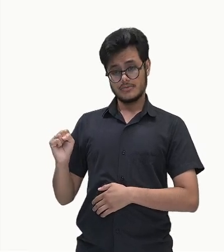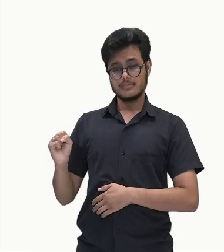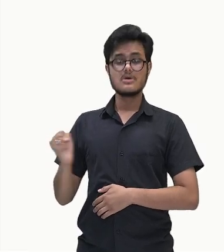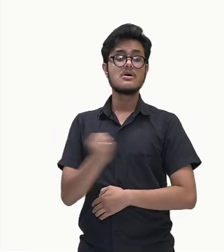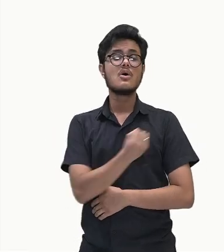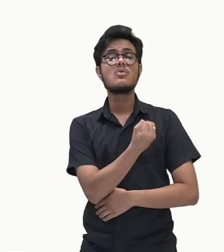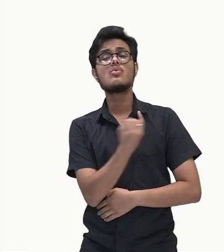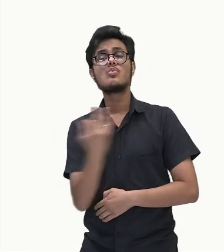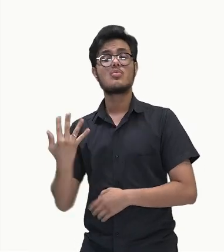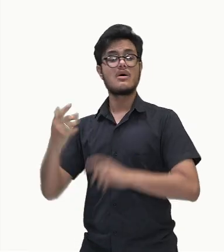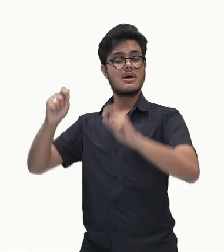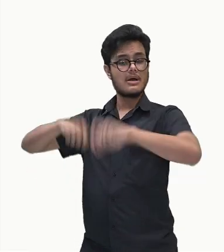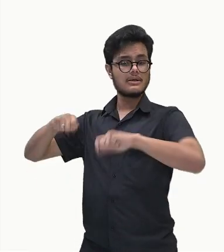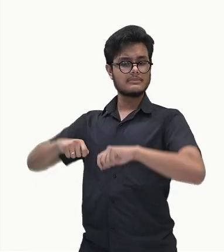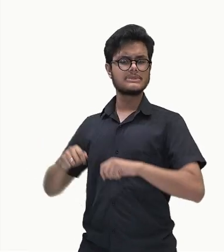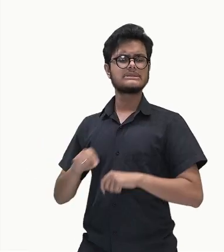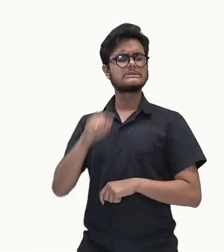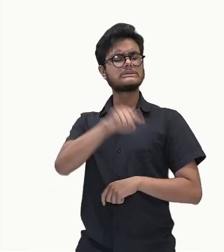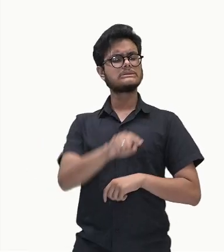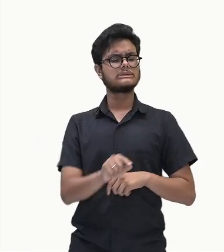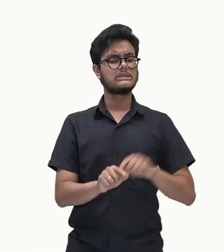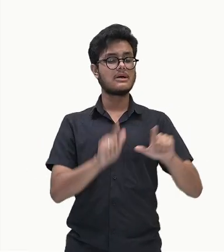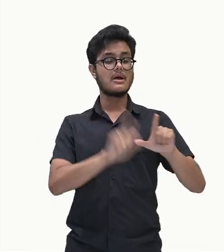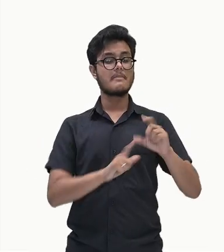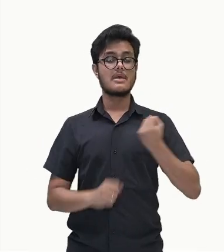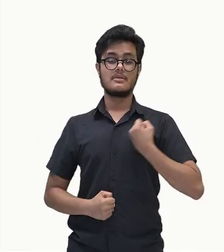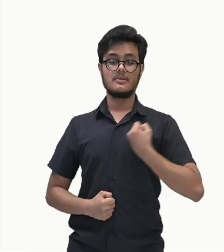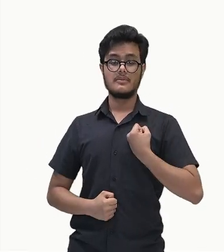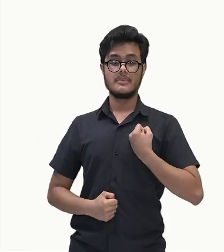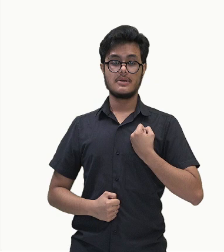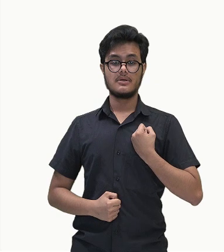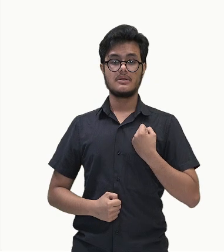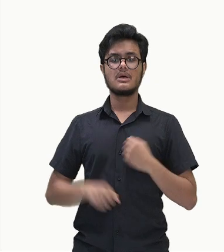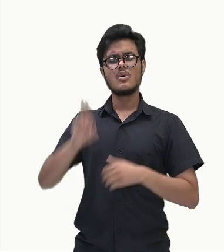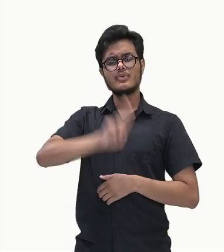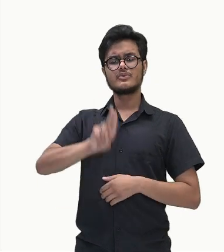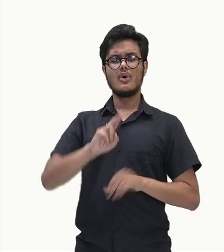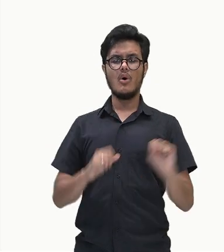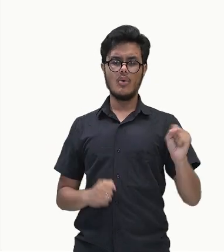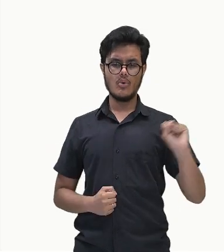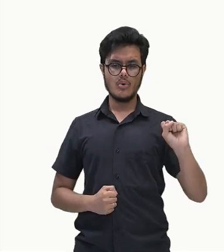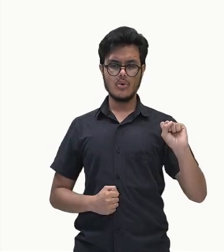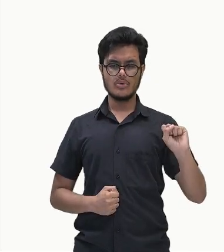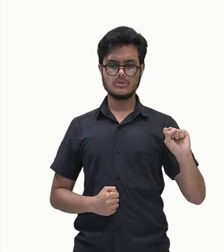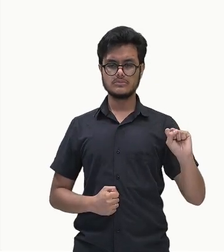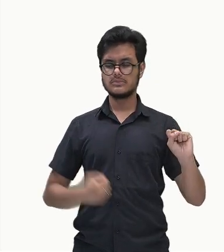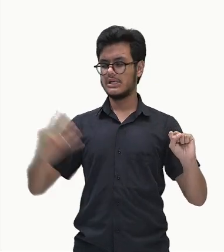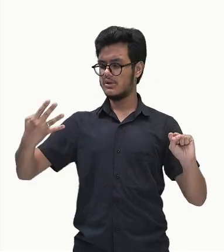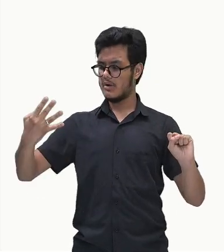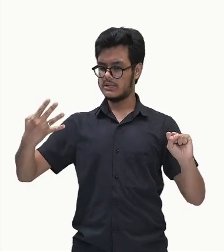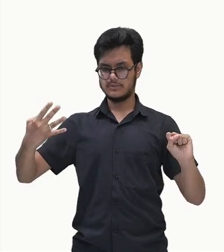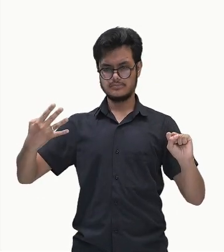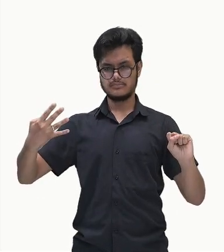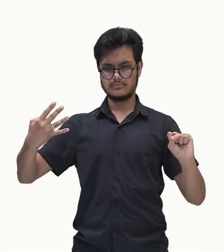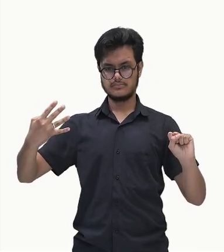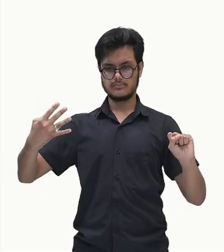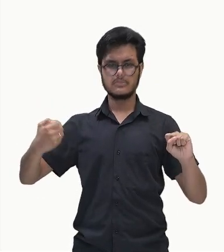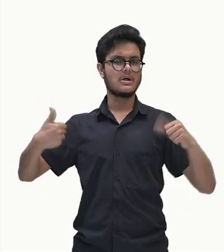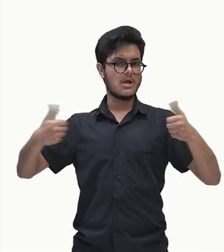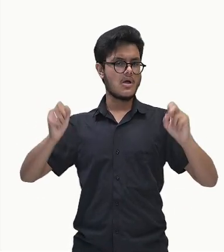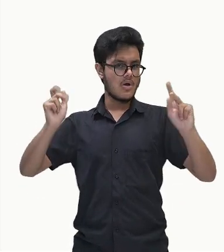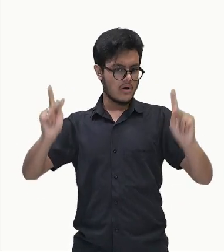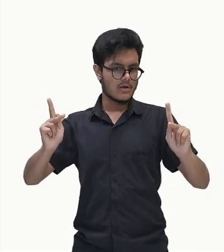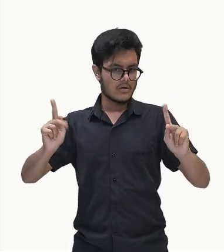opções a gente tem pro primeiro a gente usou lá no ú um dos qu o do o